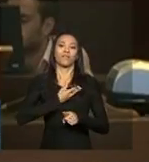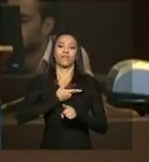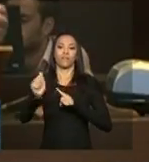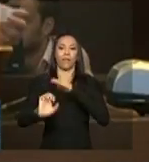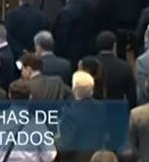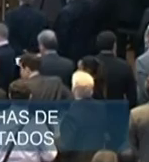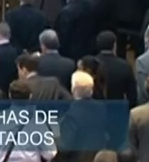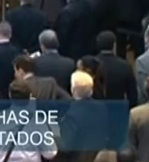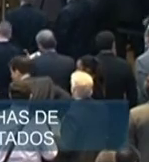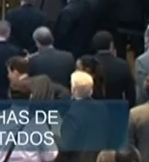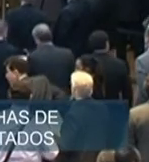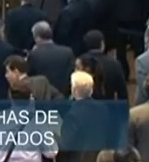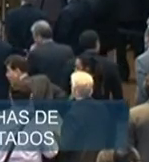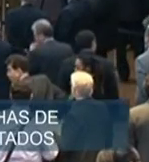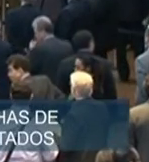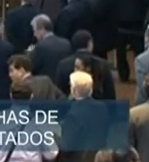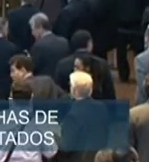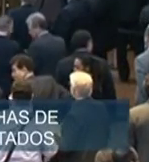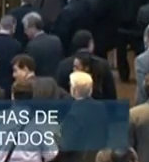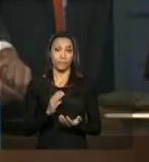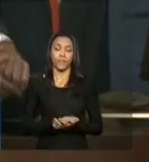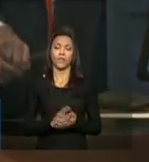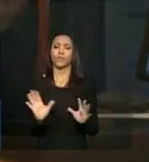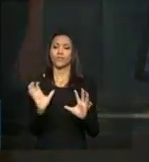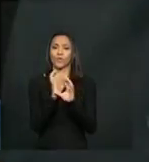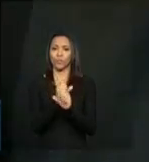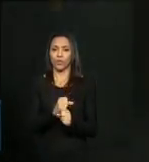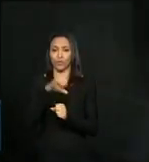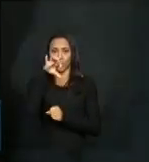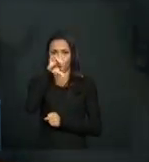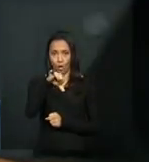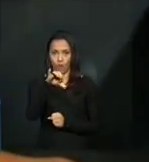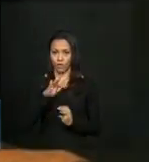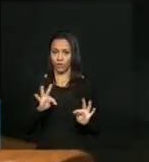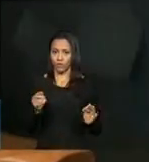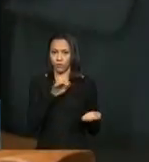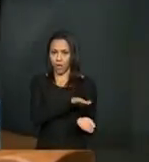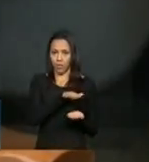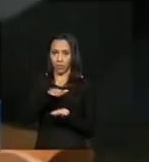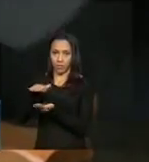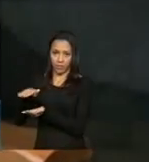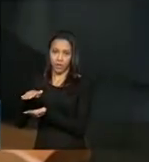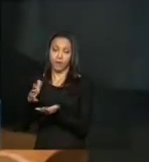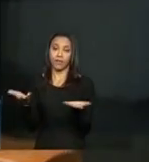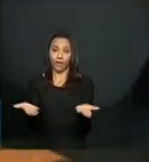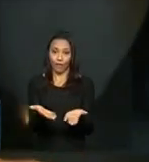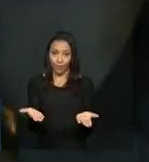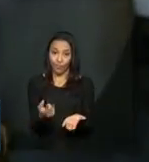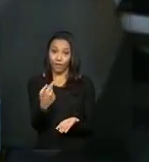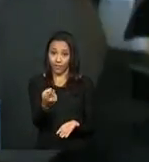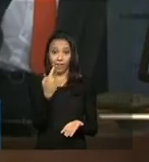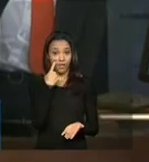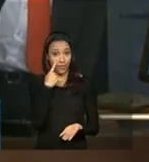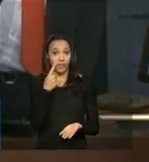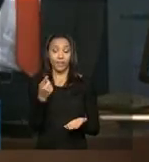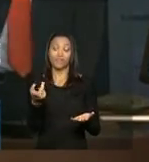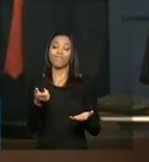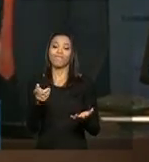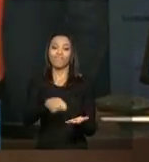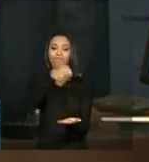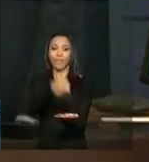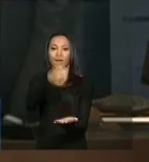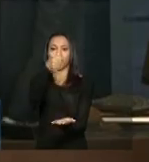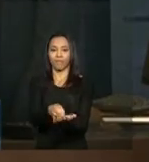por lote. Portanto, foram 9 lotes ao todo. E agora a cerimônia de batida